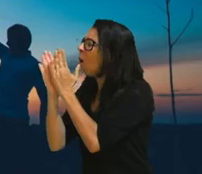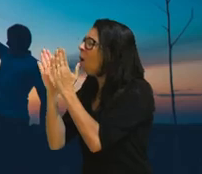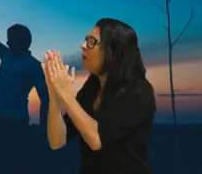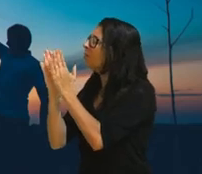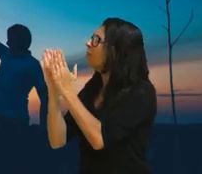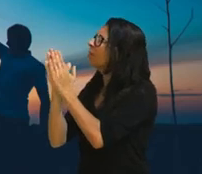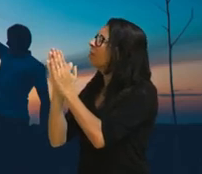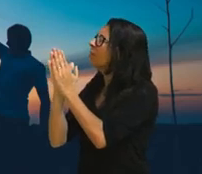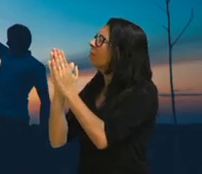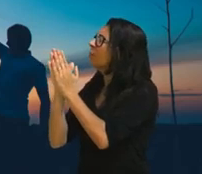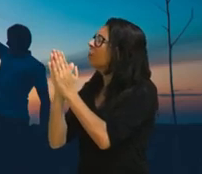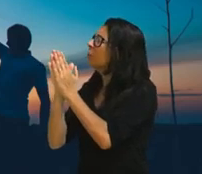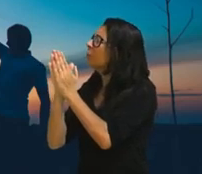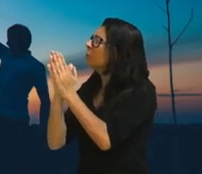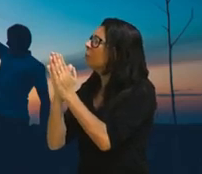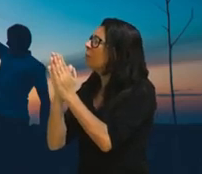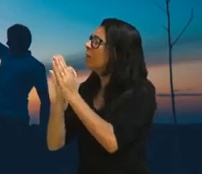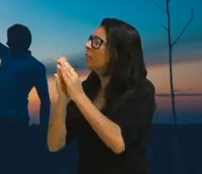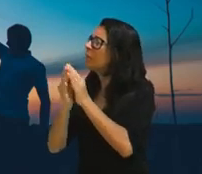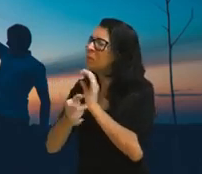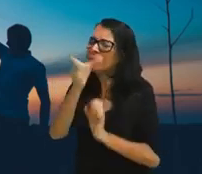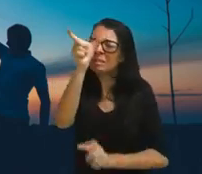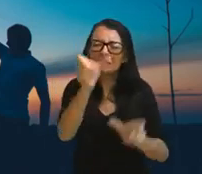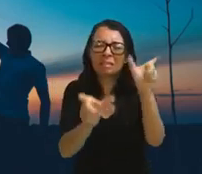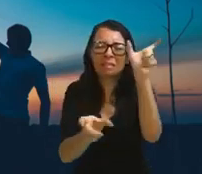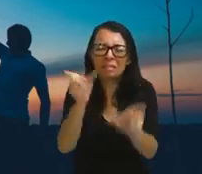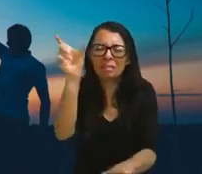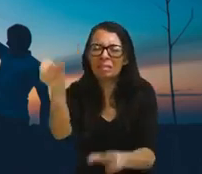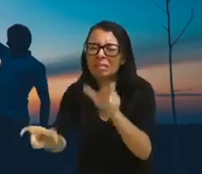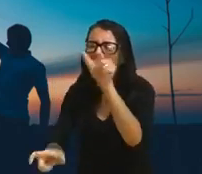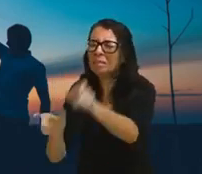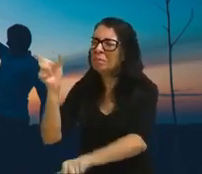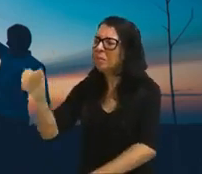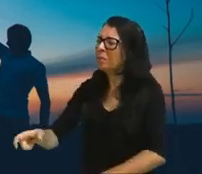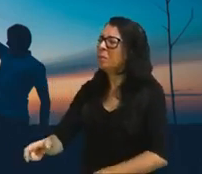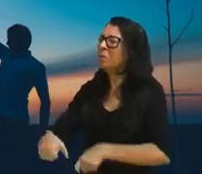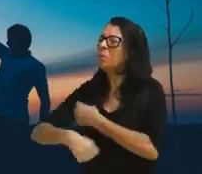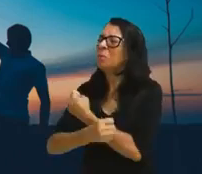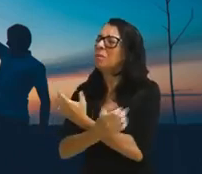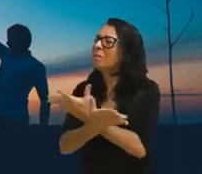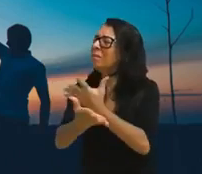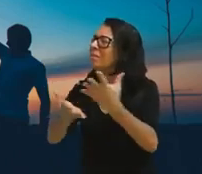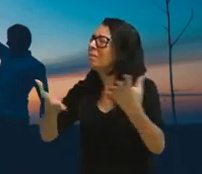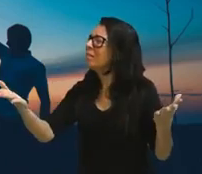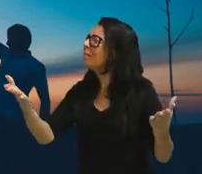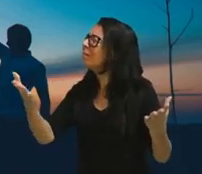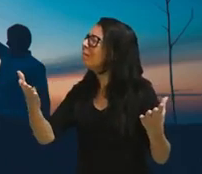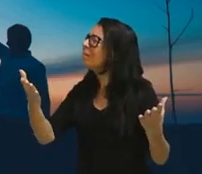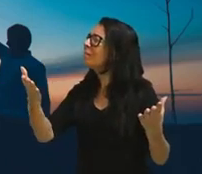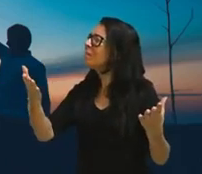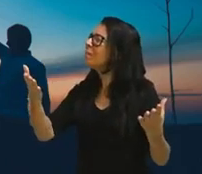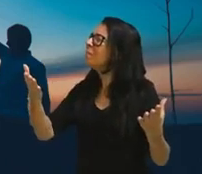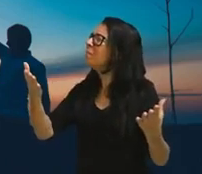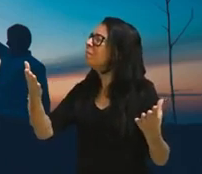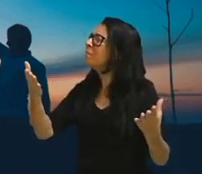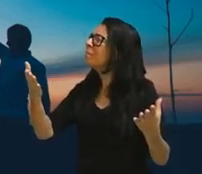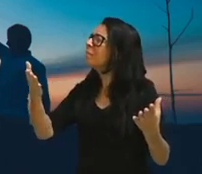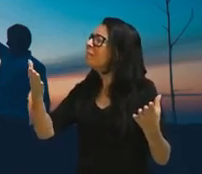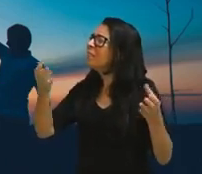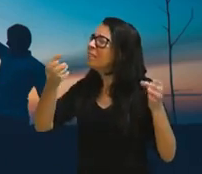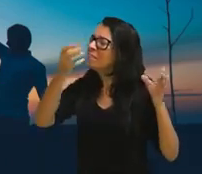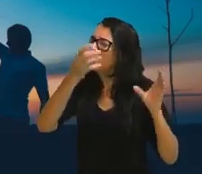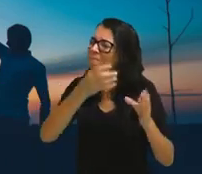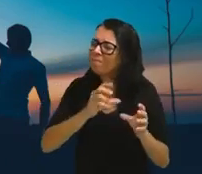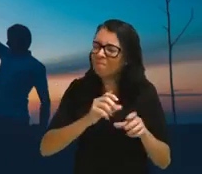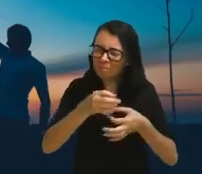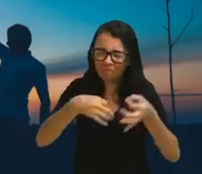gratidão, cada expressão, Pai, de sentimentos, de angústia, de, ó Deus, de preocupações, seja o que for,